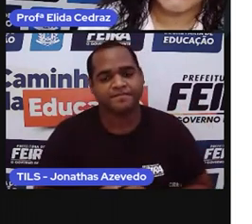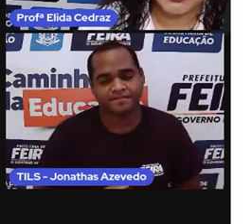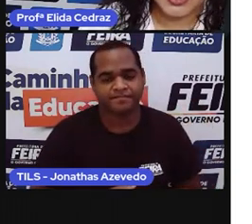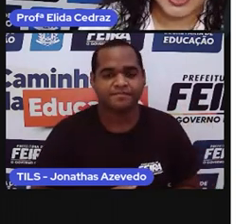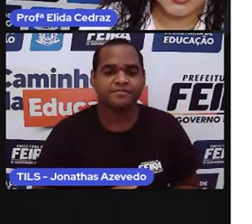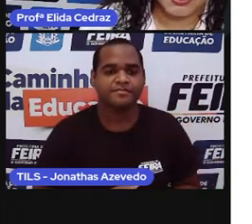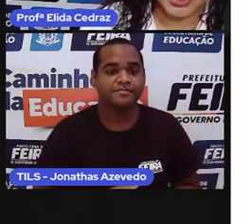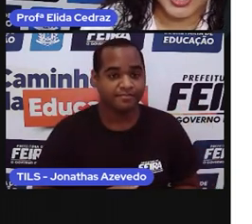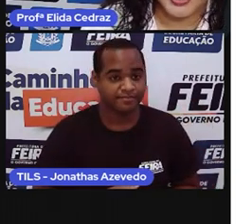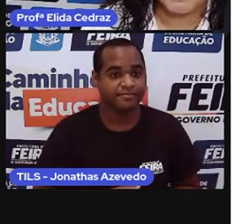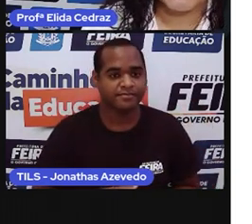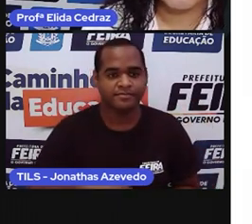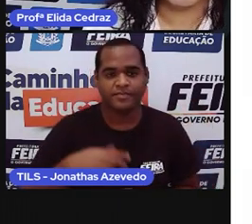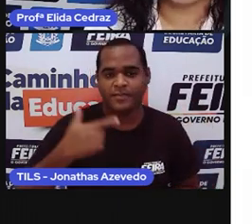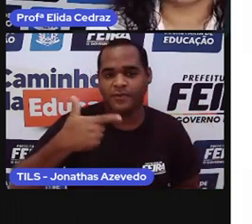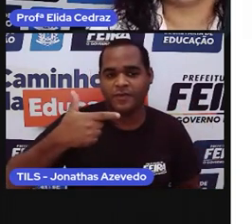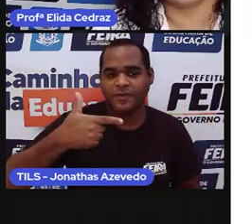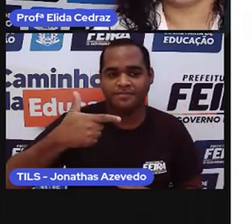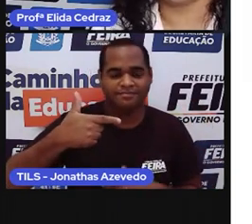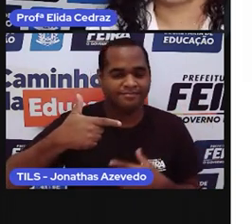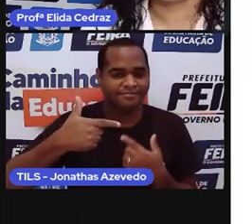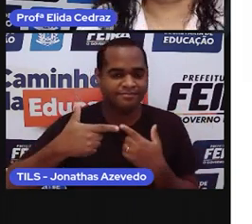elemento das músicas. Vamos lá?